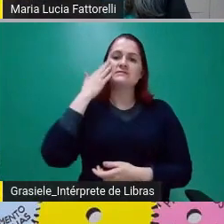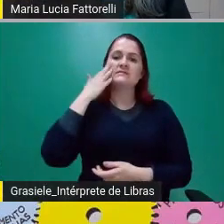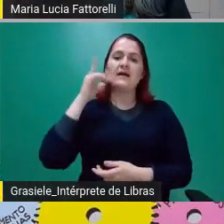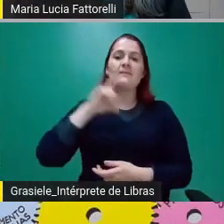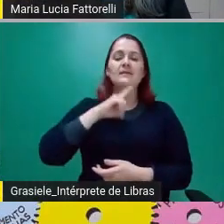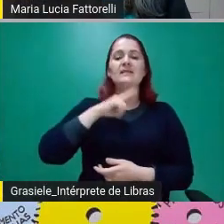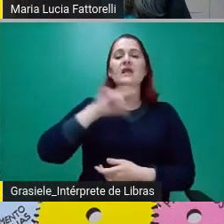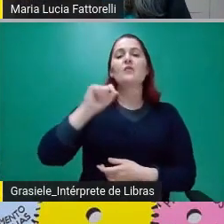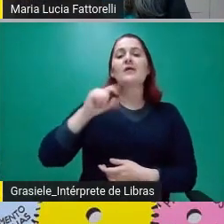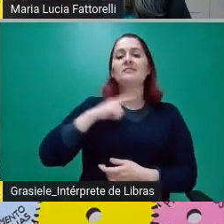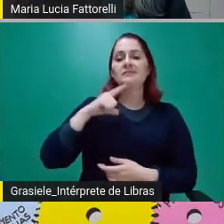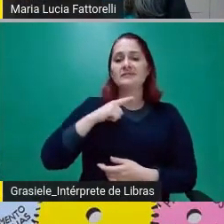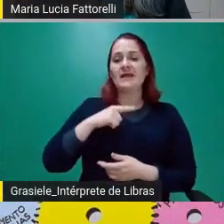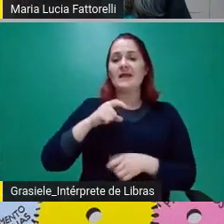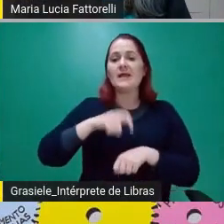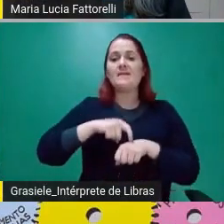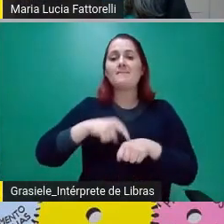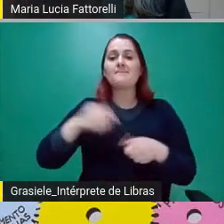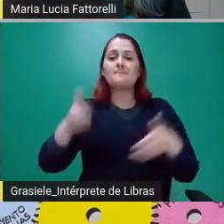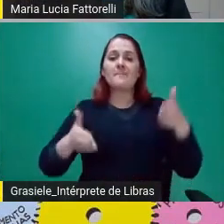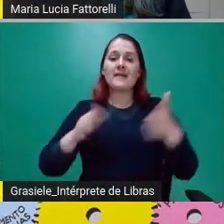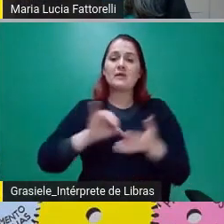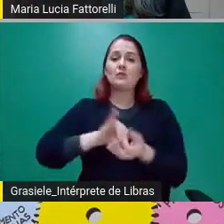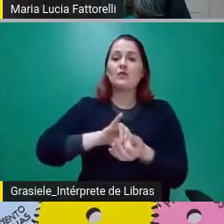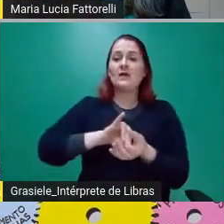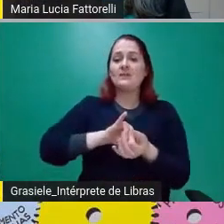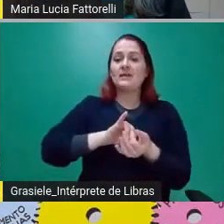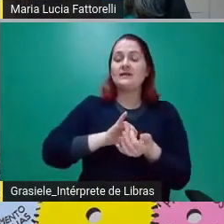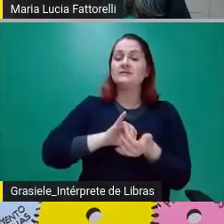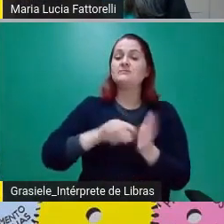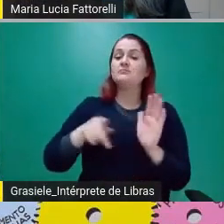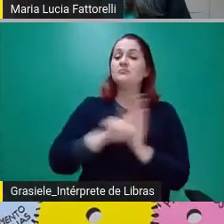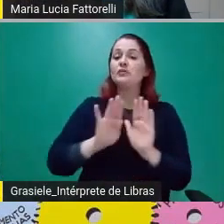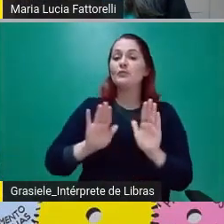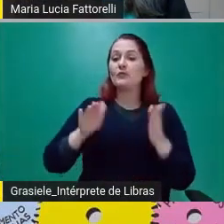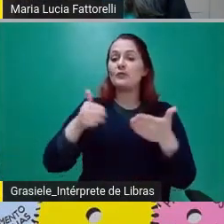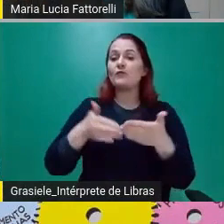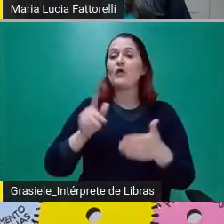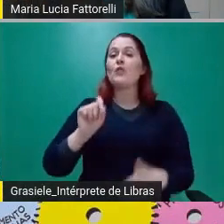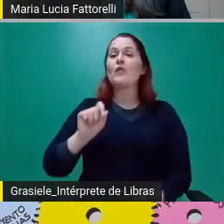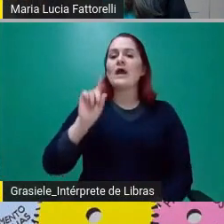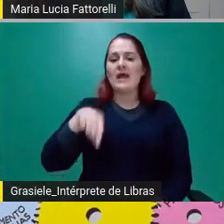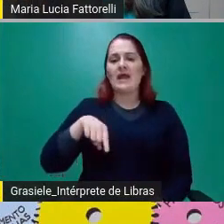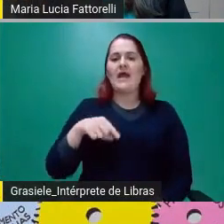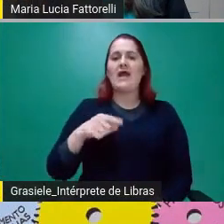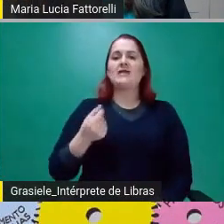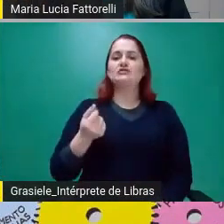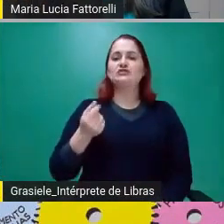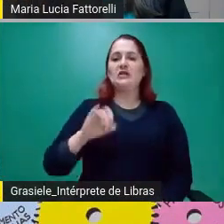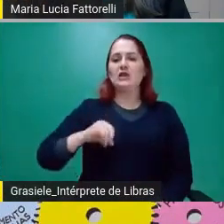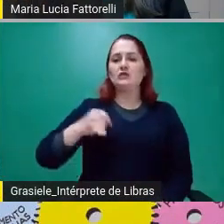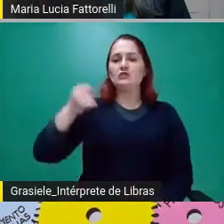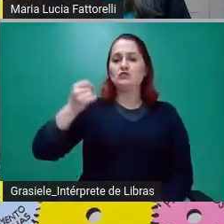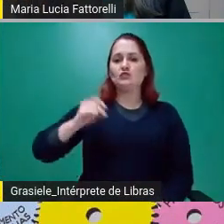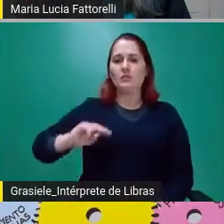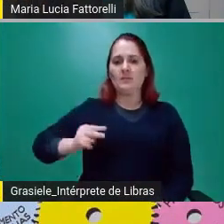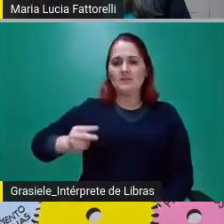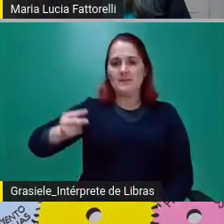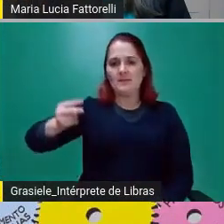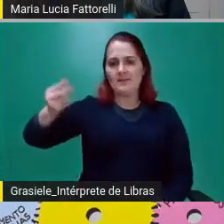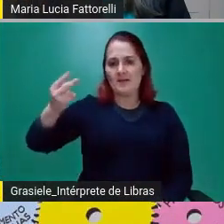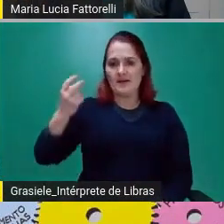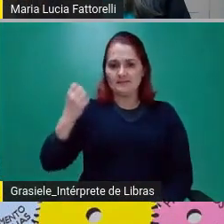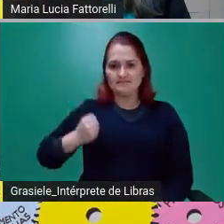gente pode muito facilmente perceber a importância